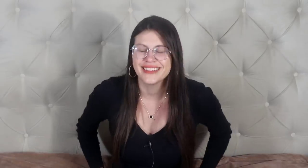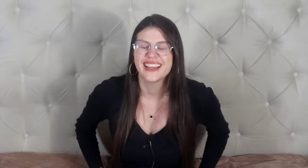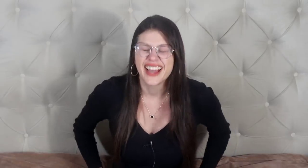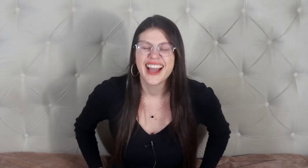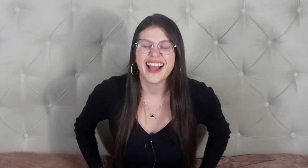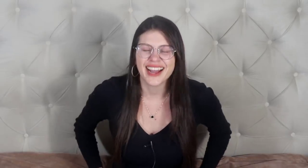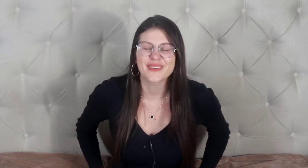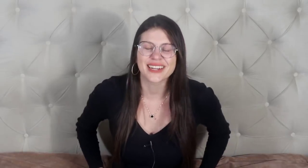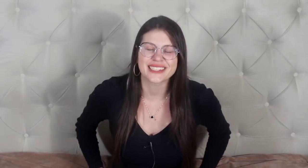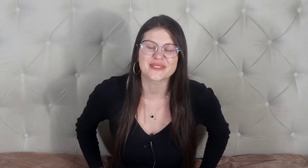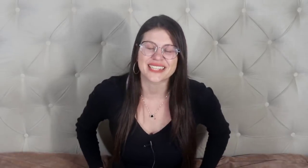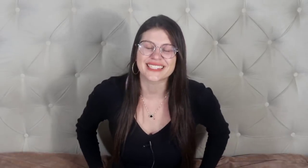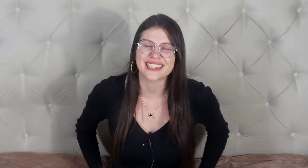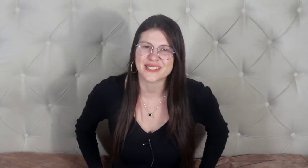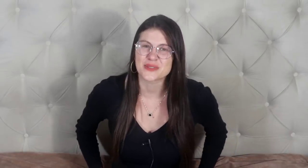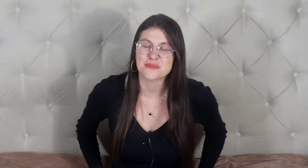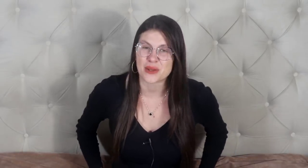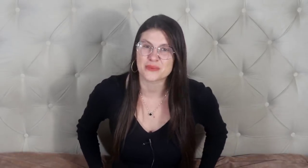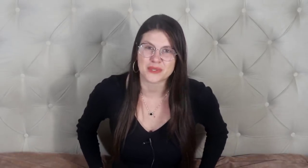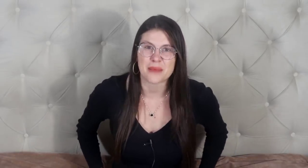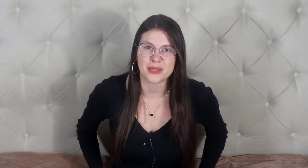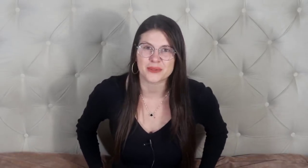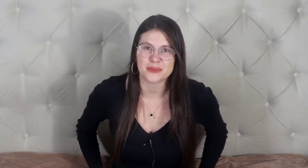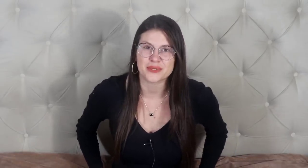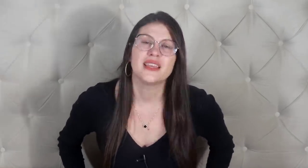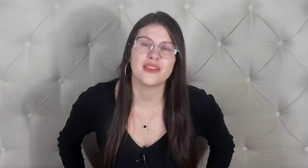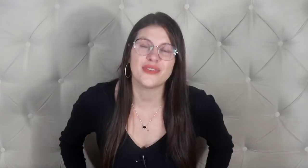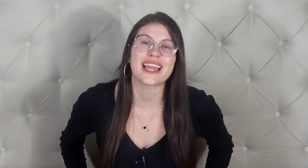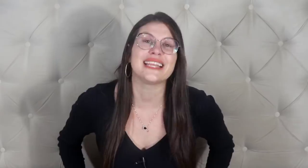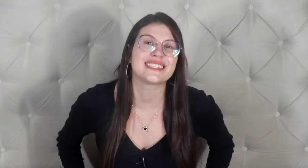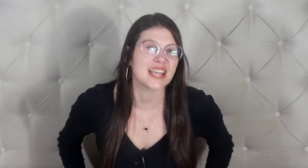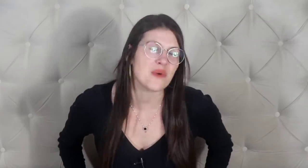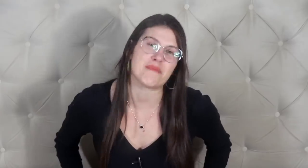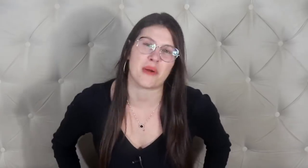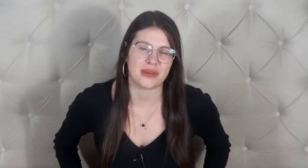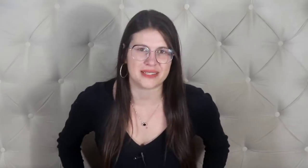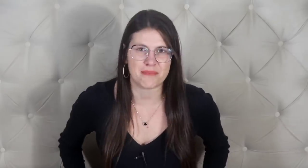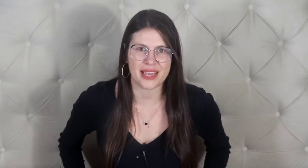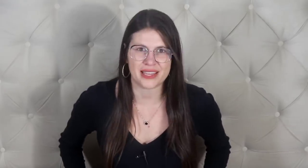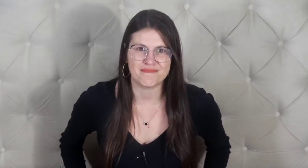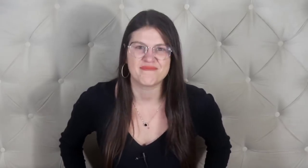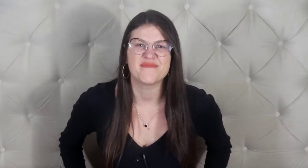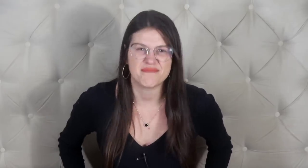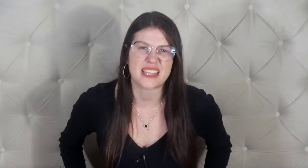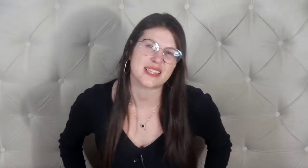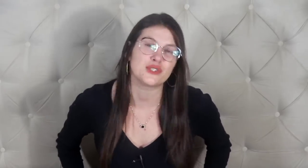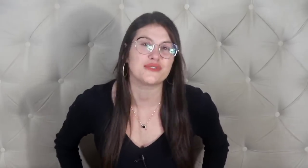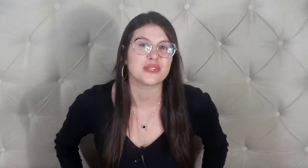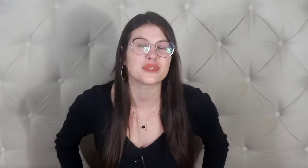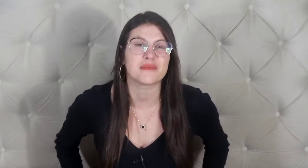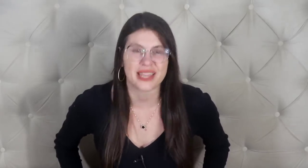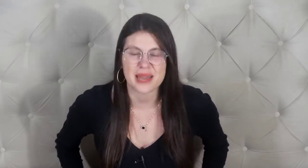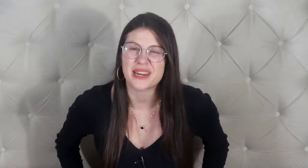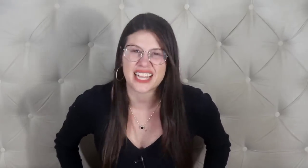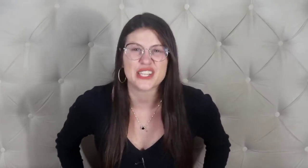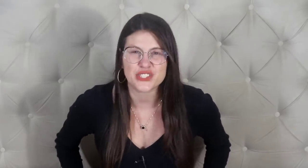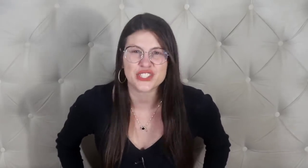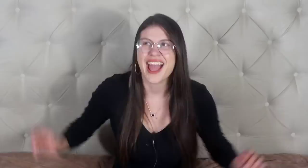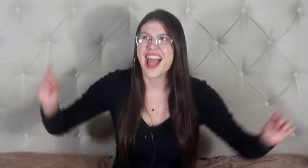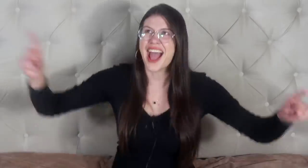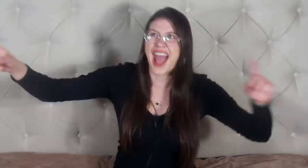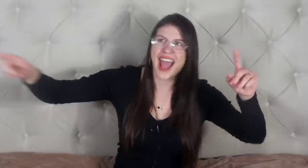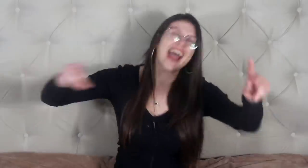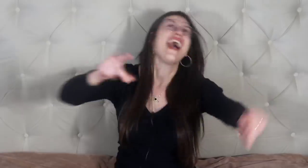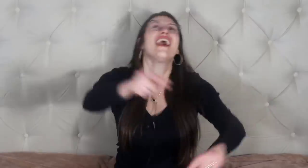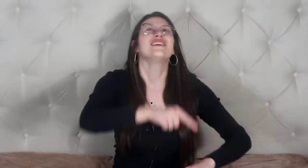lá, aguardemos as cenas dos próximos capítulos. Que fique a lição à própria CPI. Pastel de vento também quebra